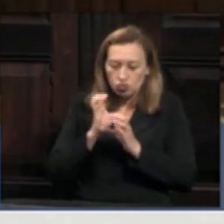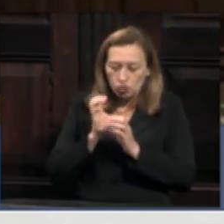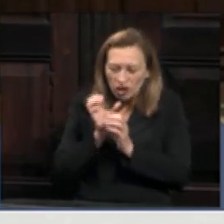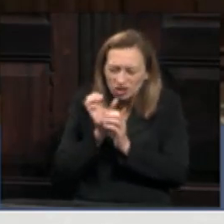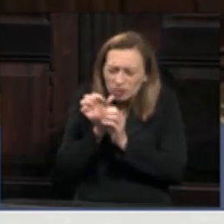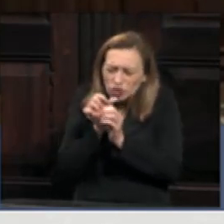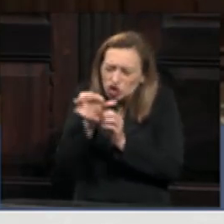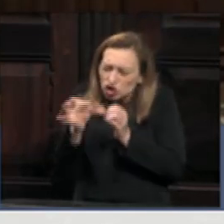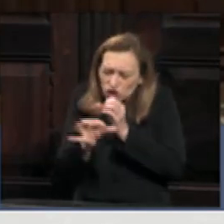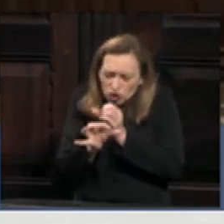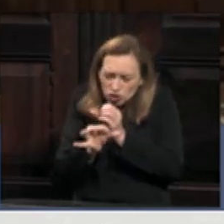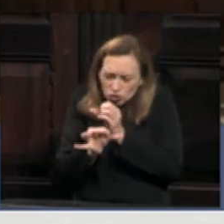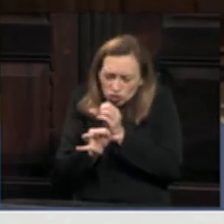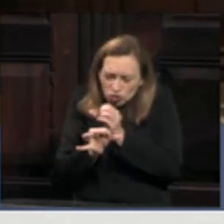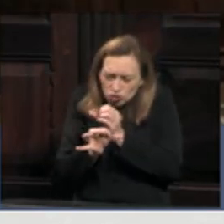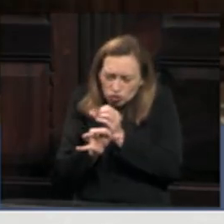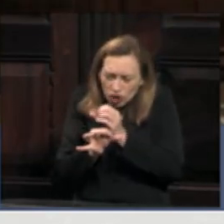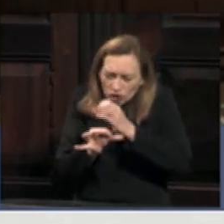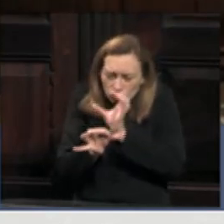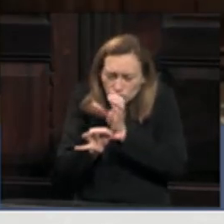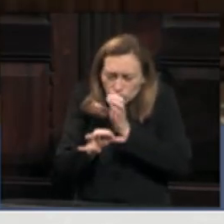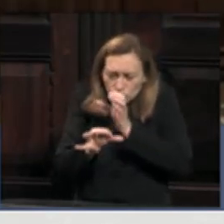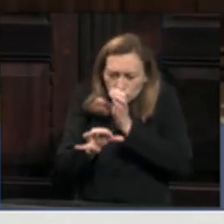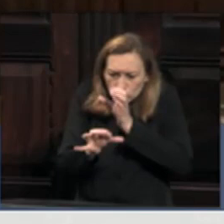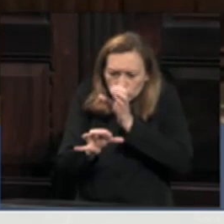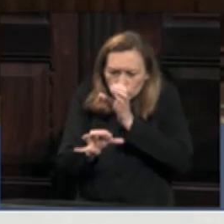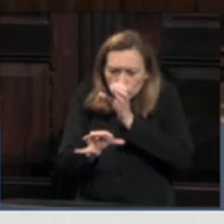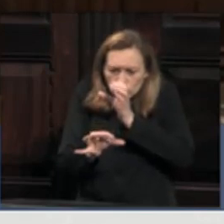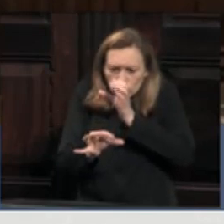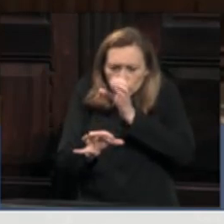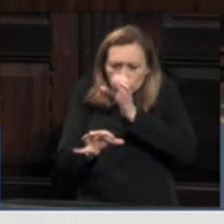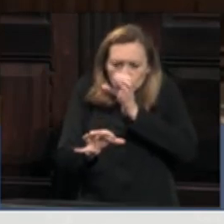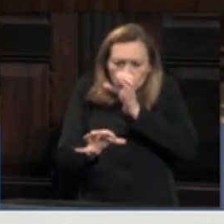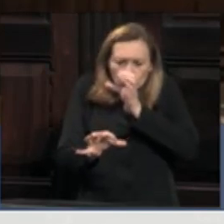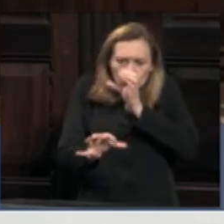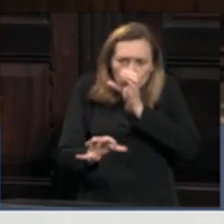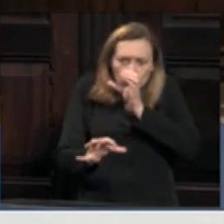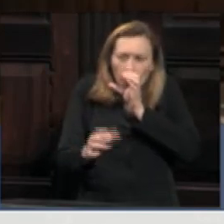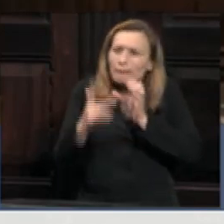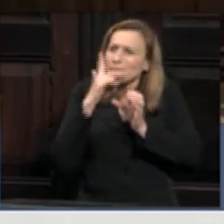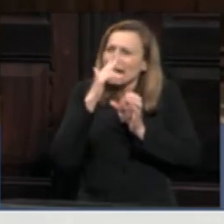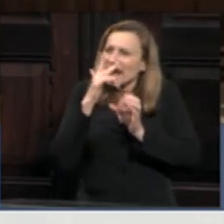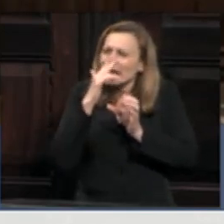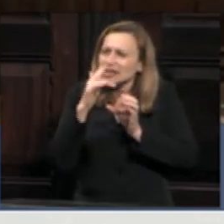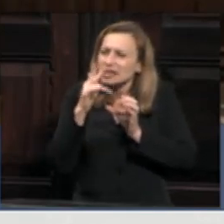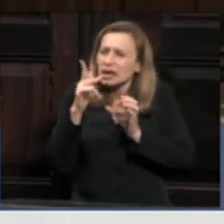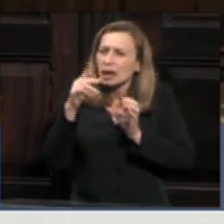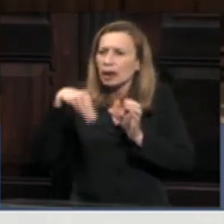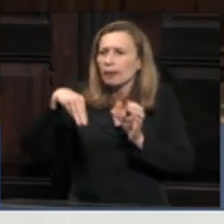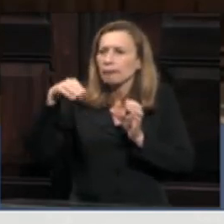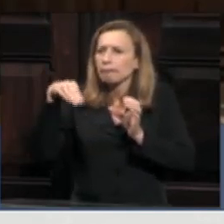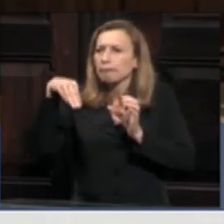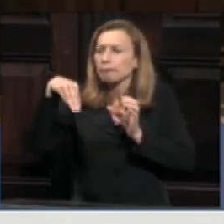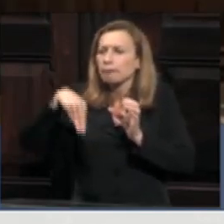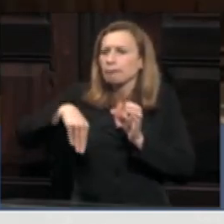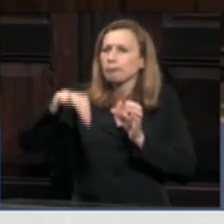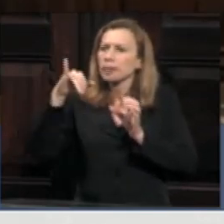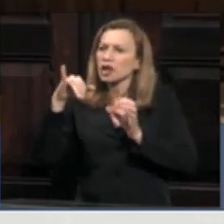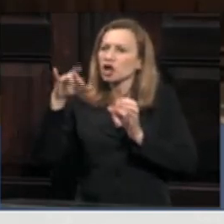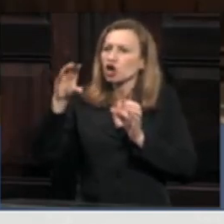pequenininho fica muito grande. É como fosse um microscópio, né, do